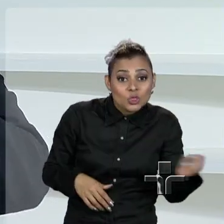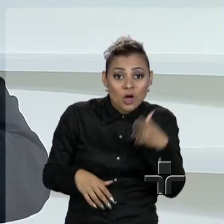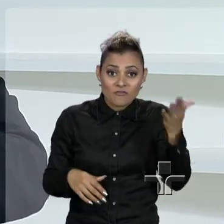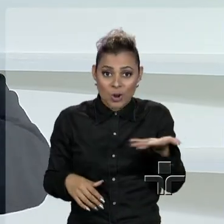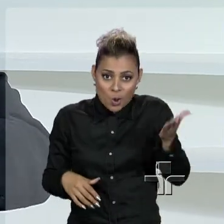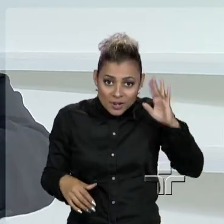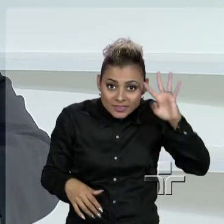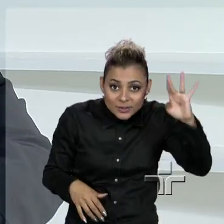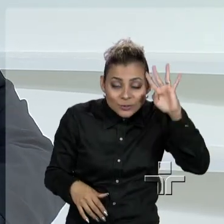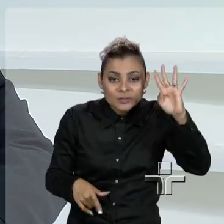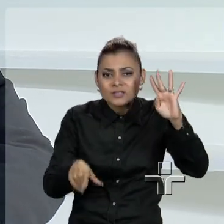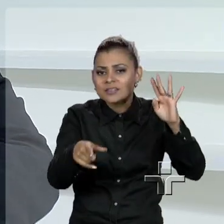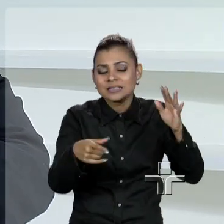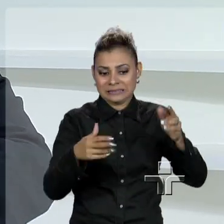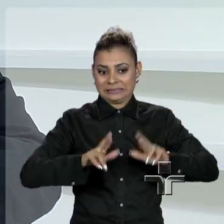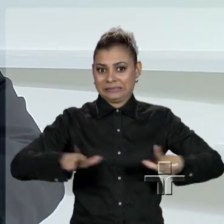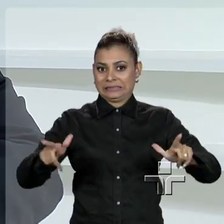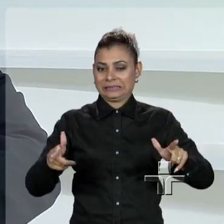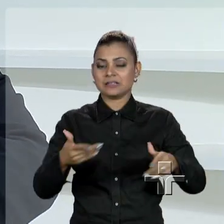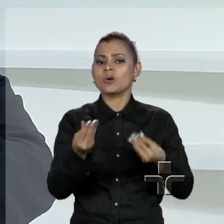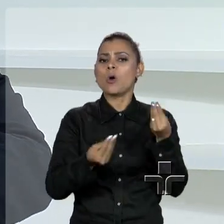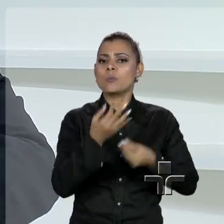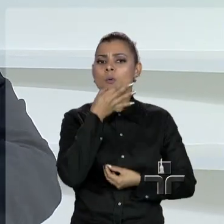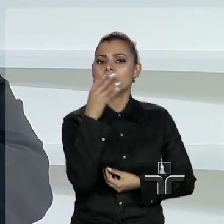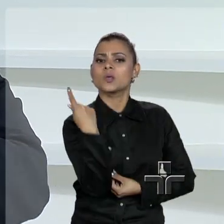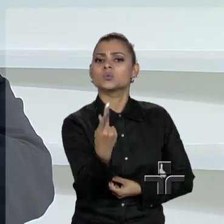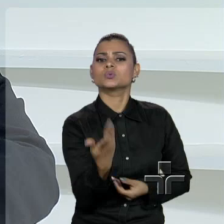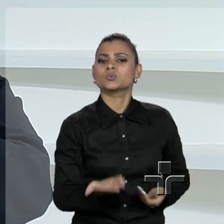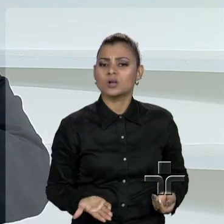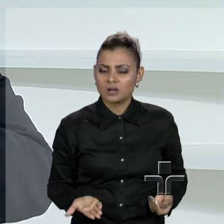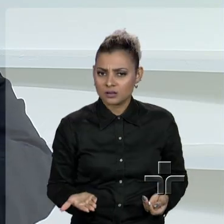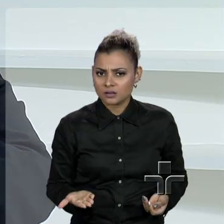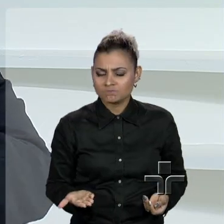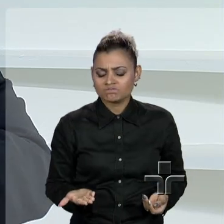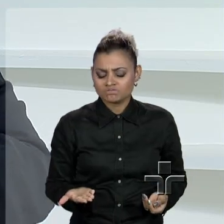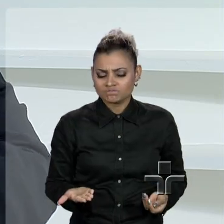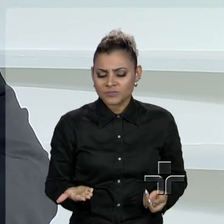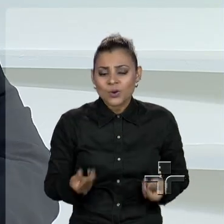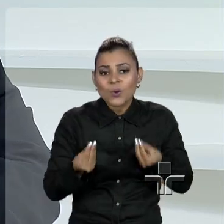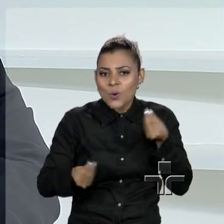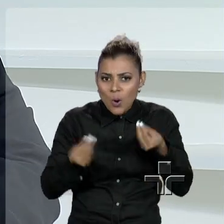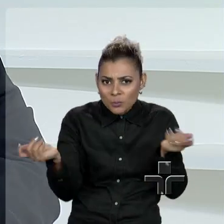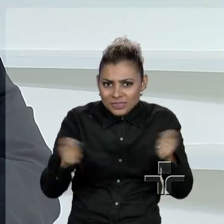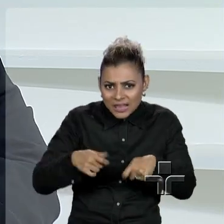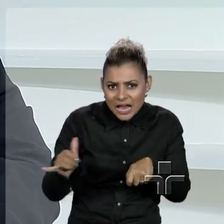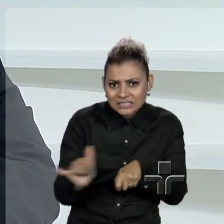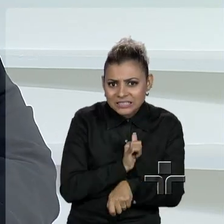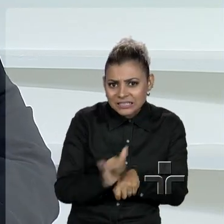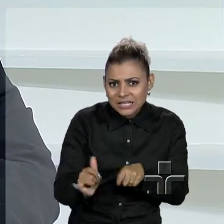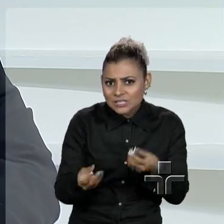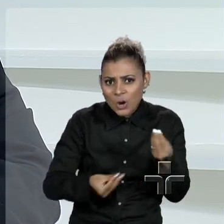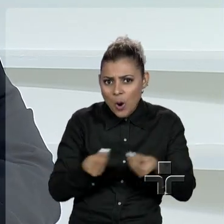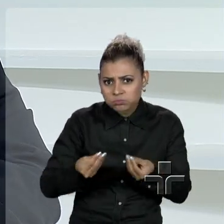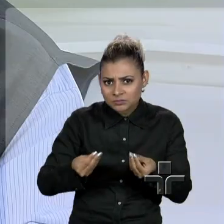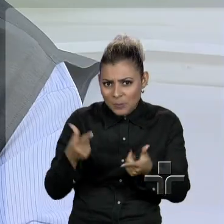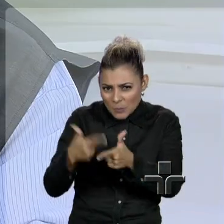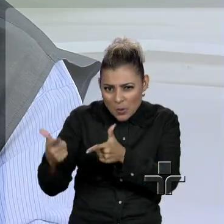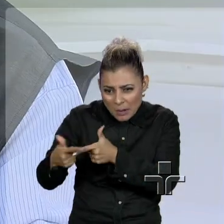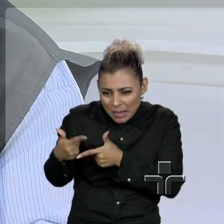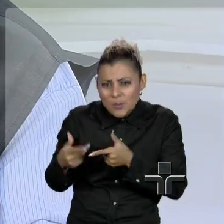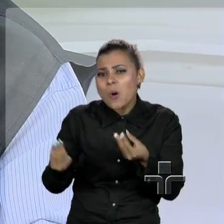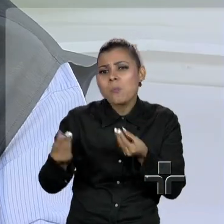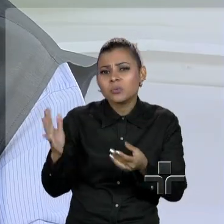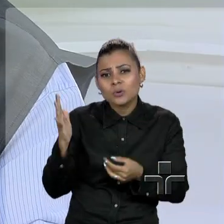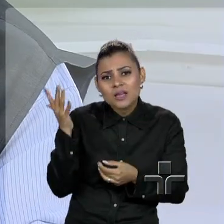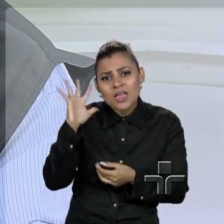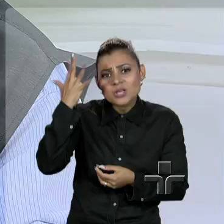o senhor acha como é que sai desse imbróglio? Nós construímos